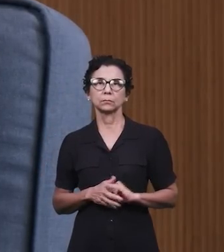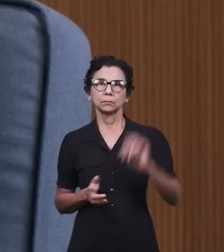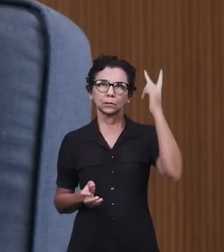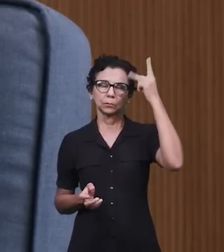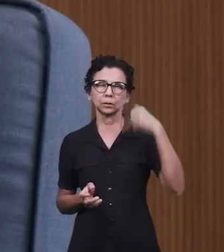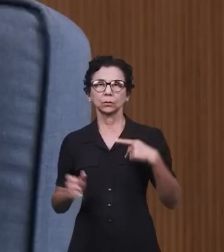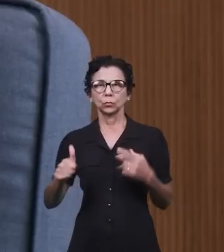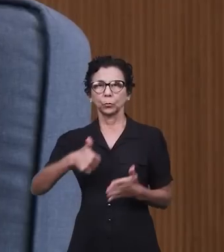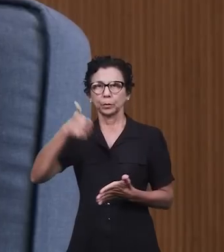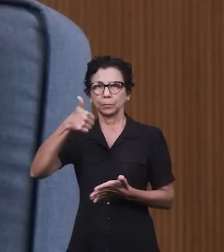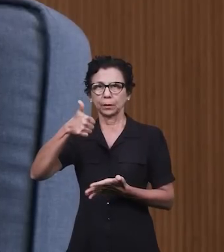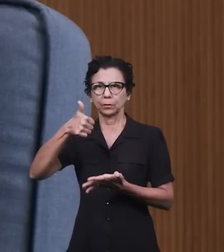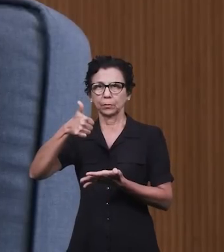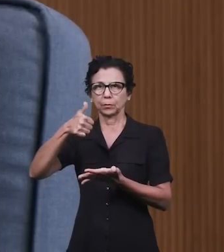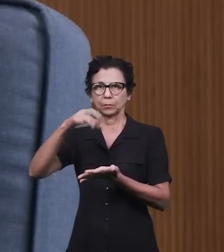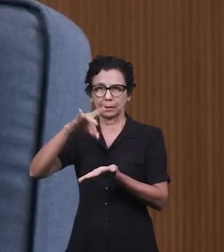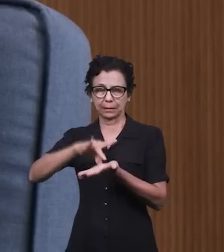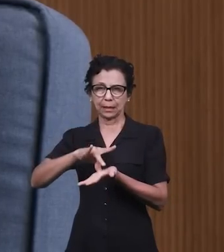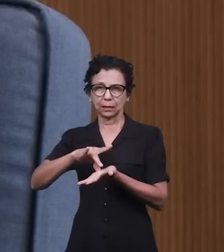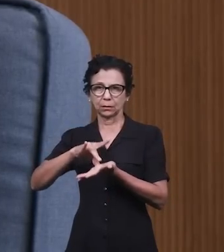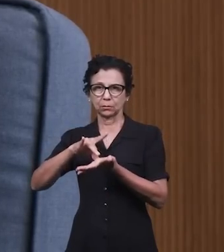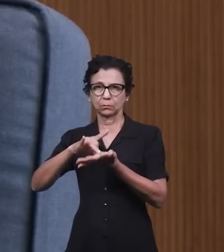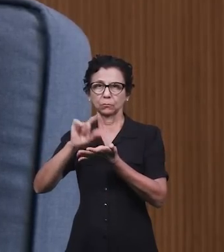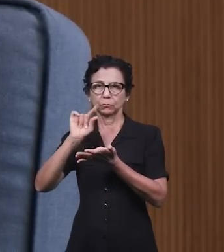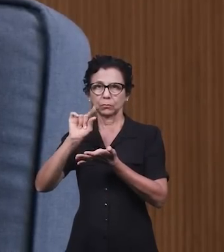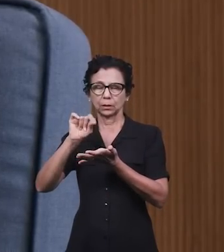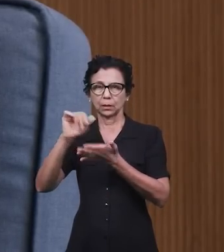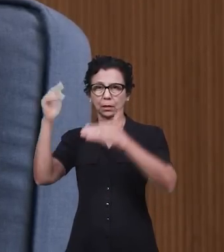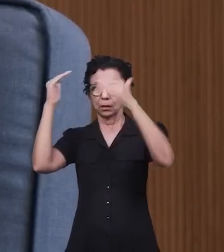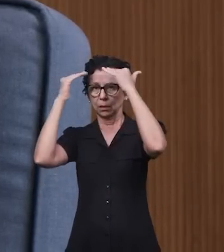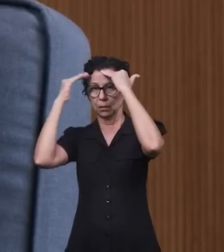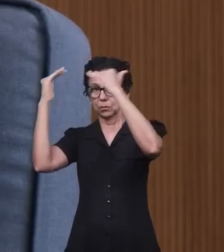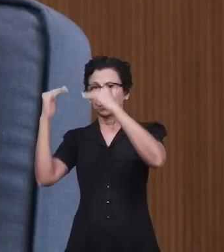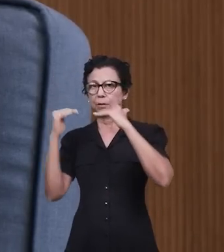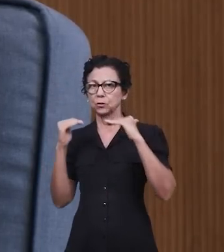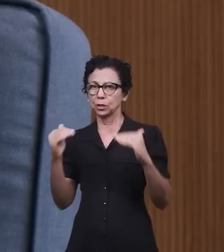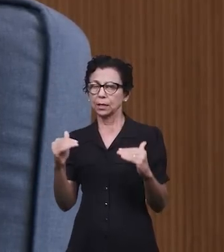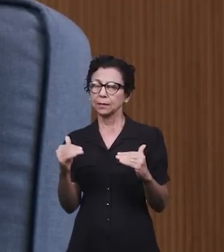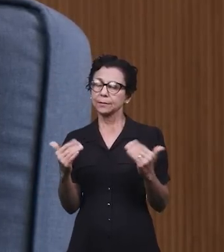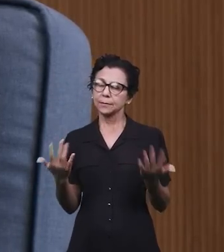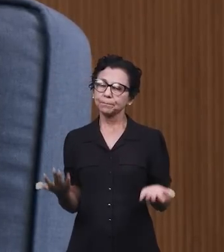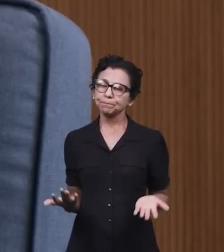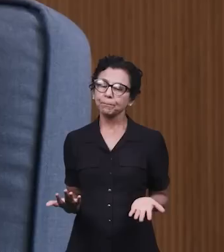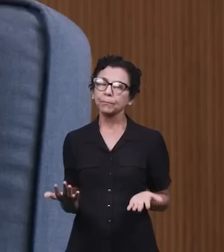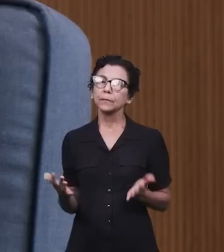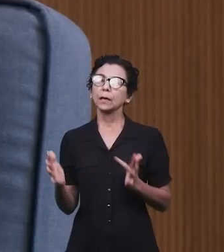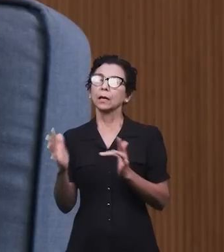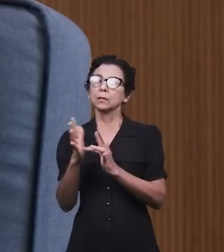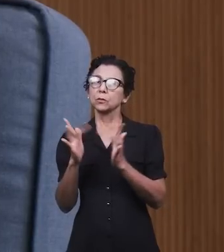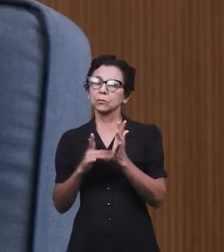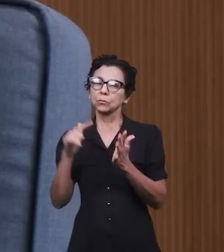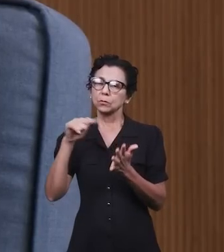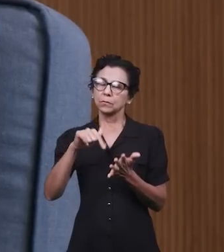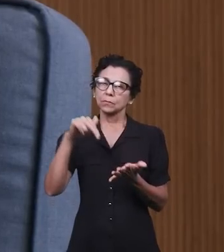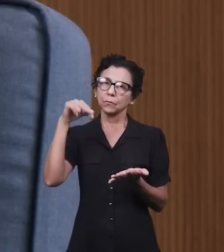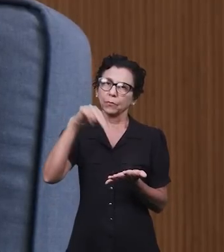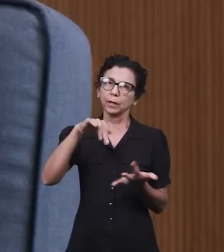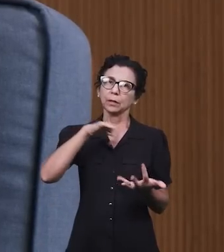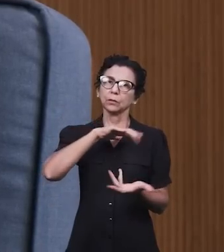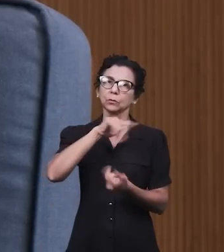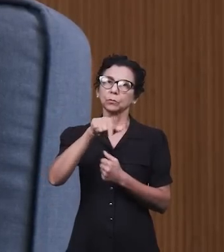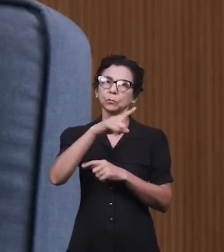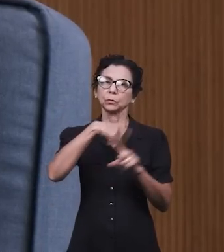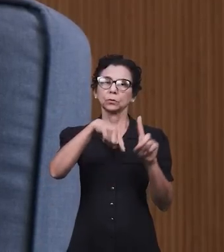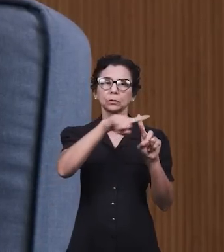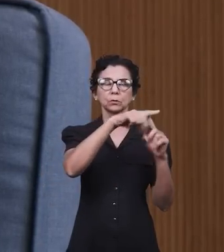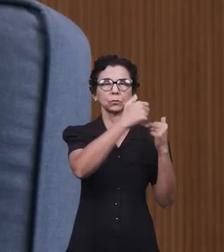original, que foi a desobediência, ele foi coberto por um sacrifício. Ao longo da história, você pega a